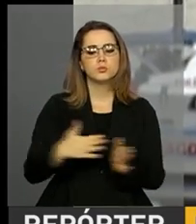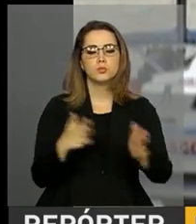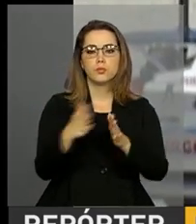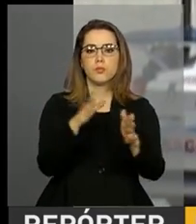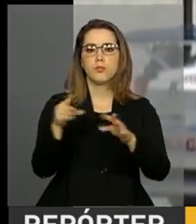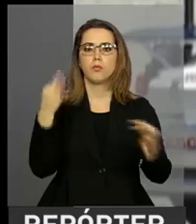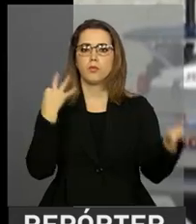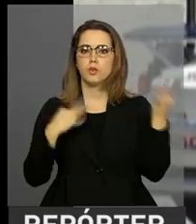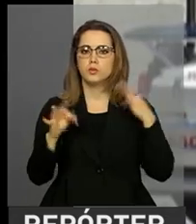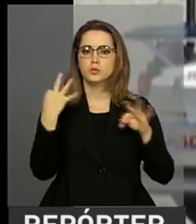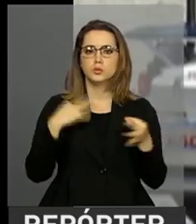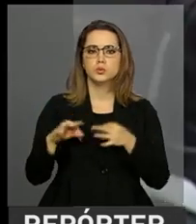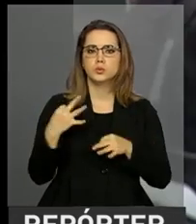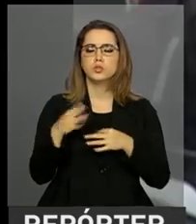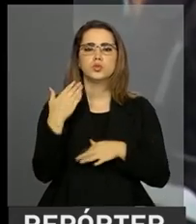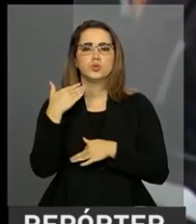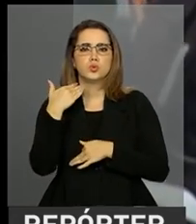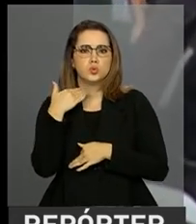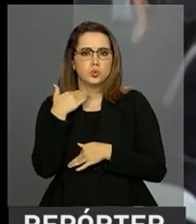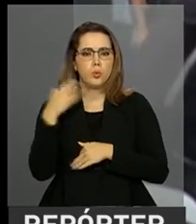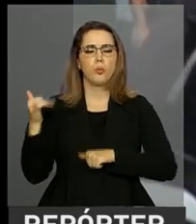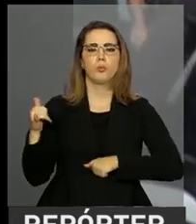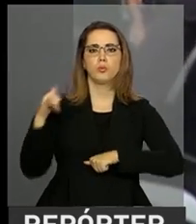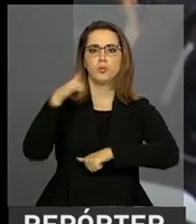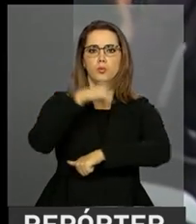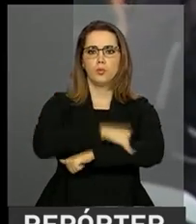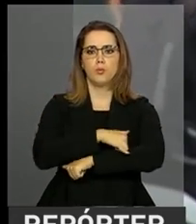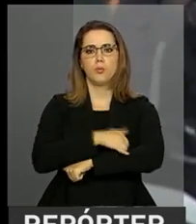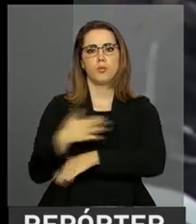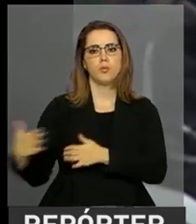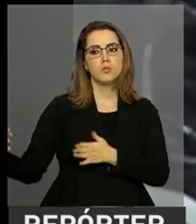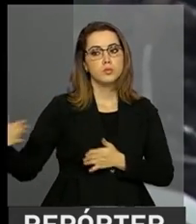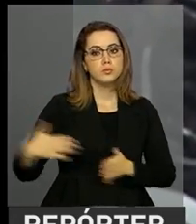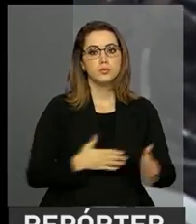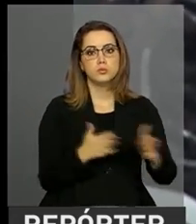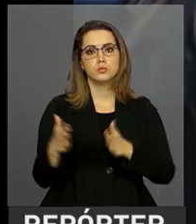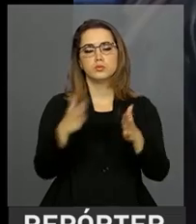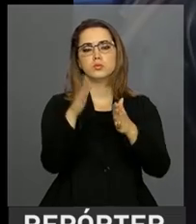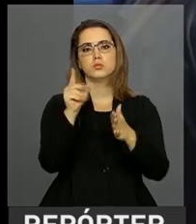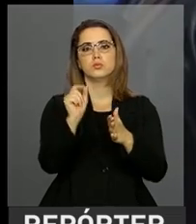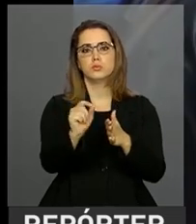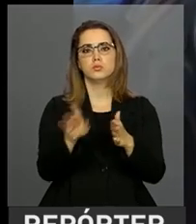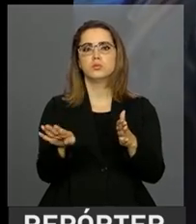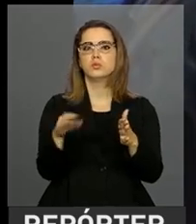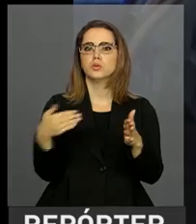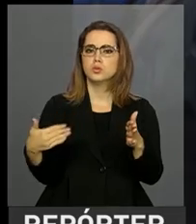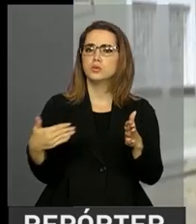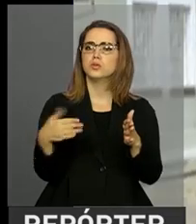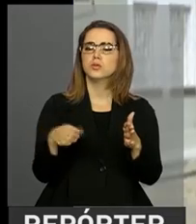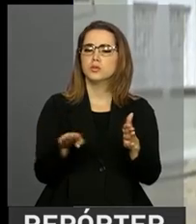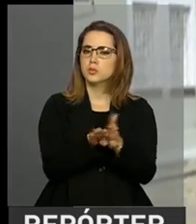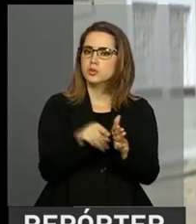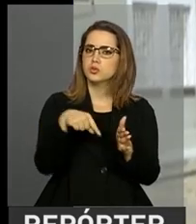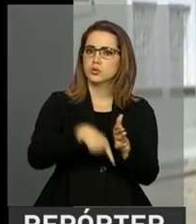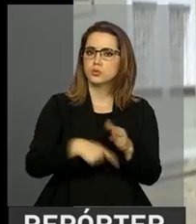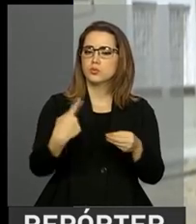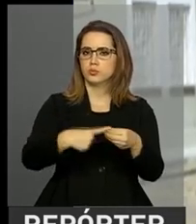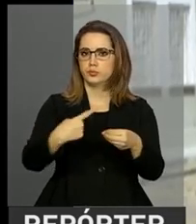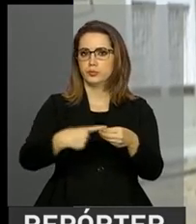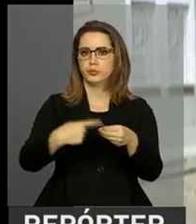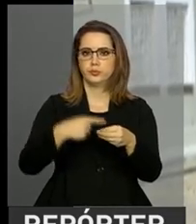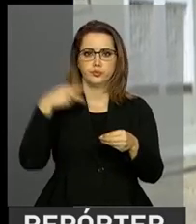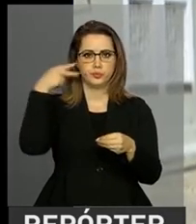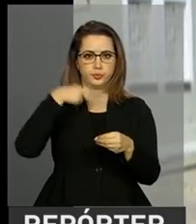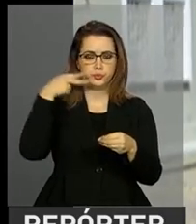como bancário, aeroporto, as principais rodovias e avenidas de acesso ao centro da cidade, é,